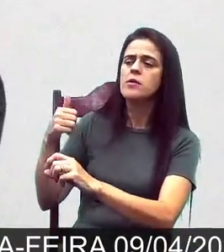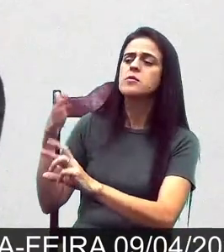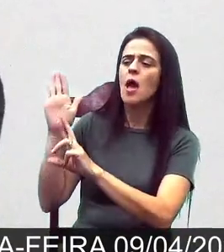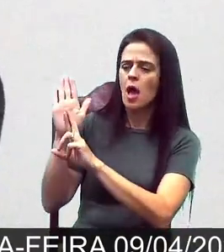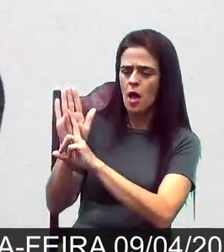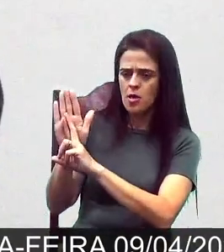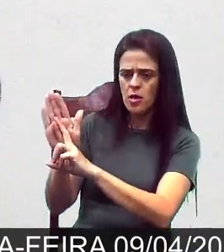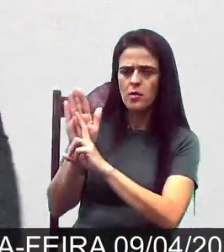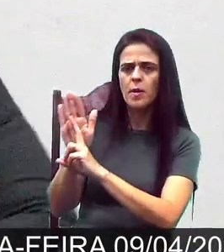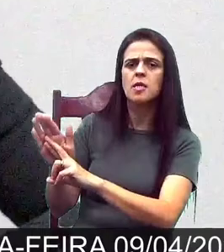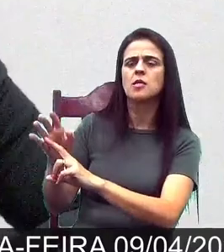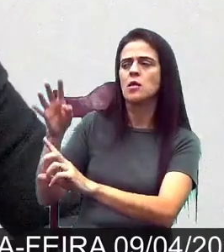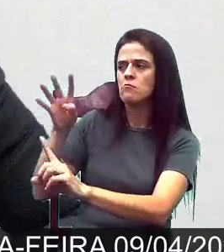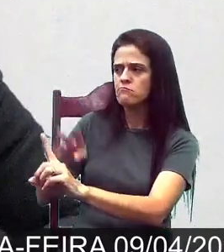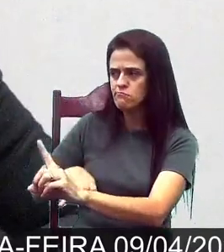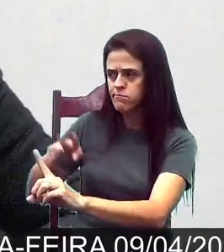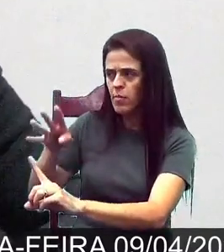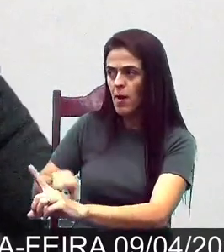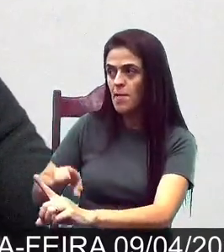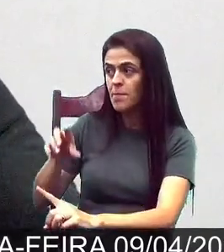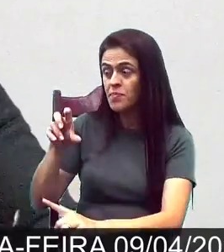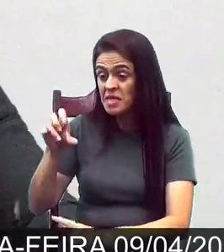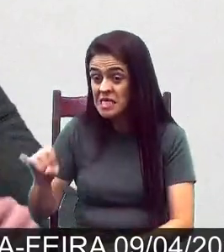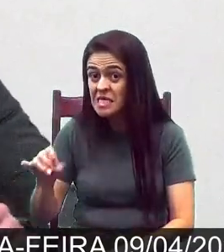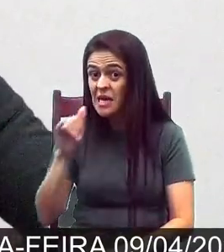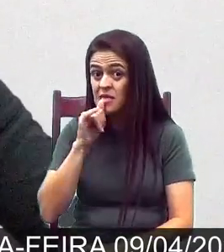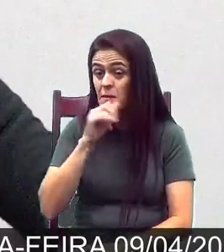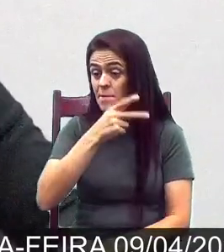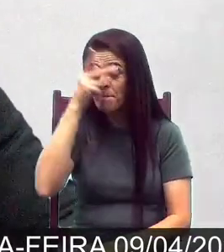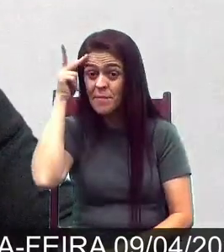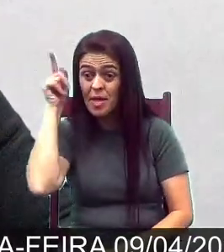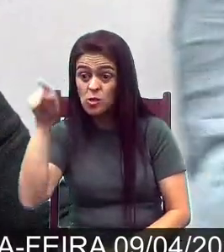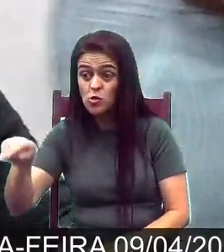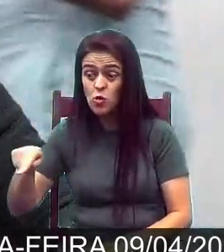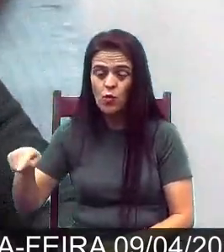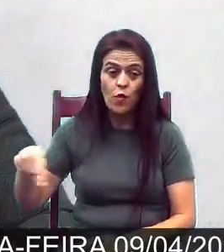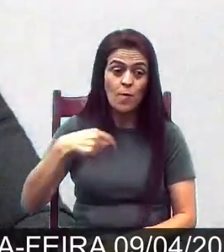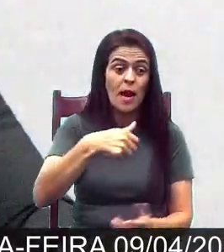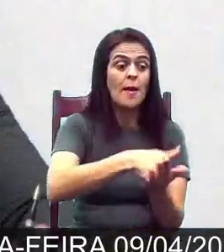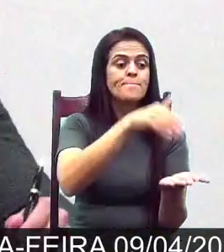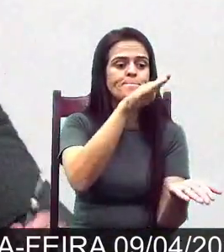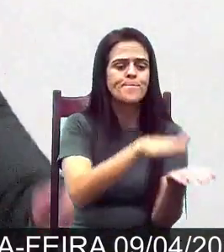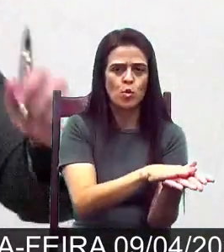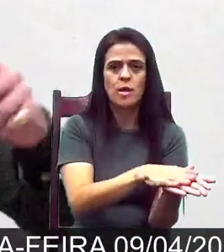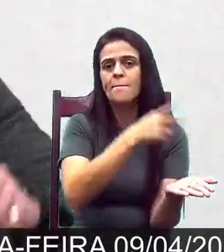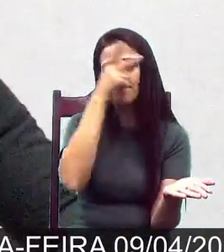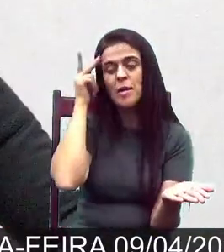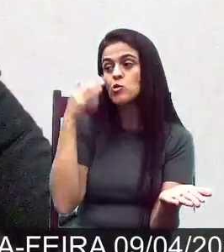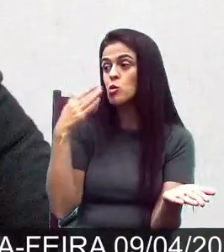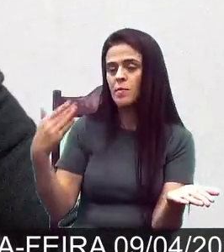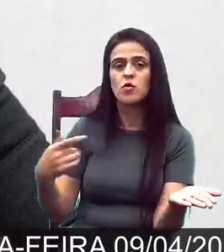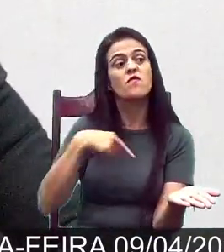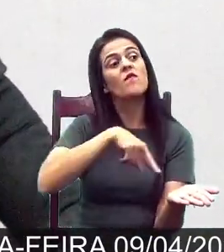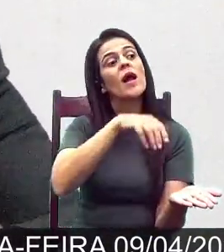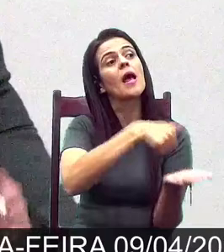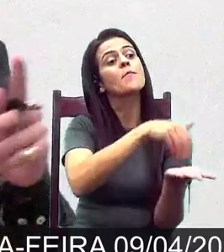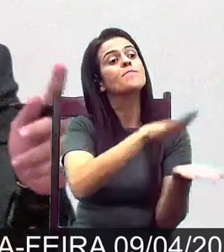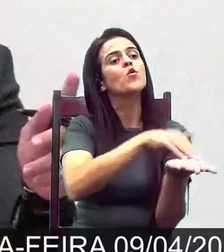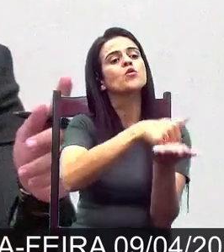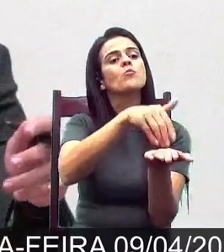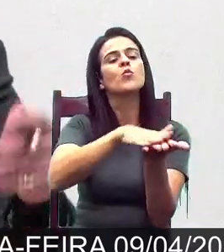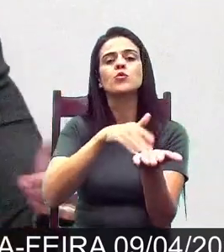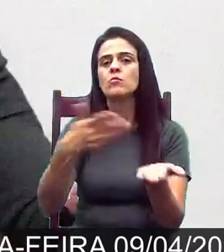para multar, é porque alguém pediu. Eles não foram para lá para multar só por bel prazer, não. É porque alguém pediu, é só para ir lá multar. Que é a